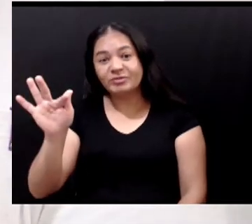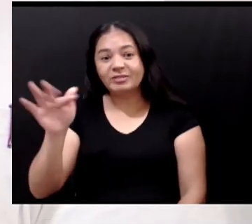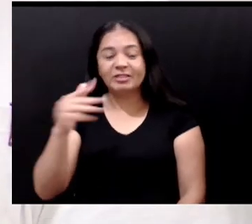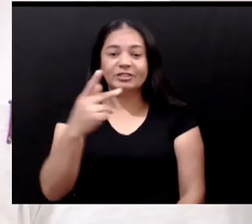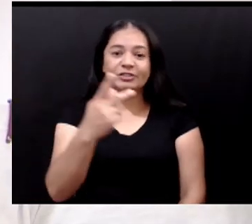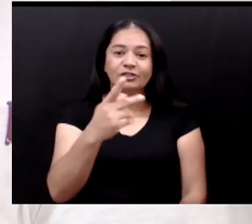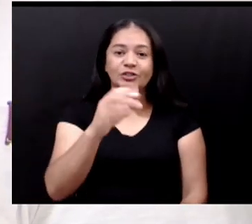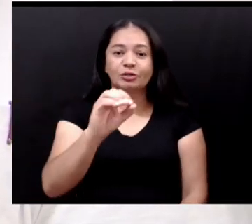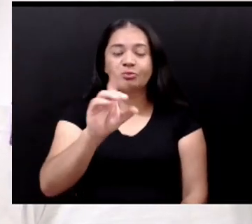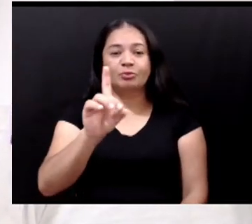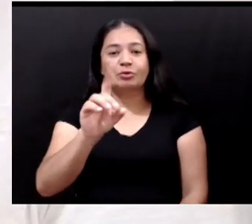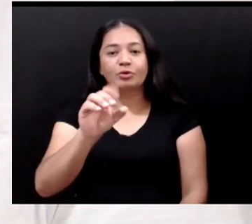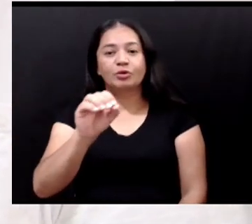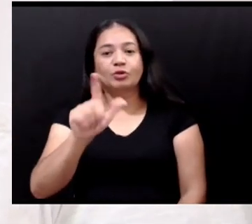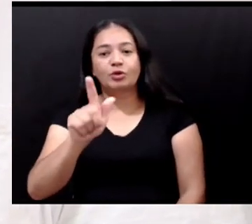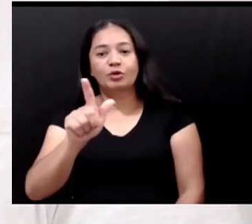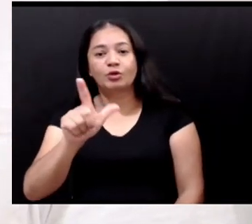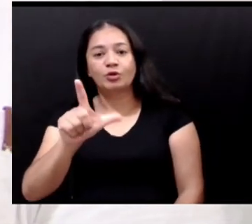de